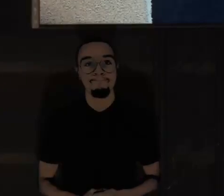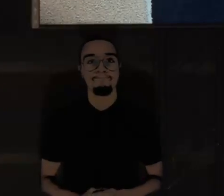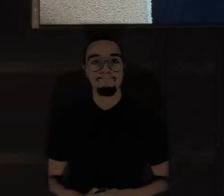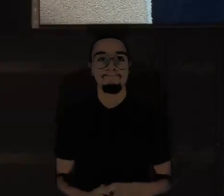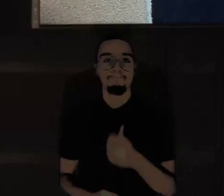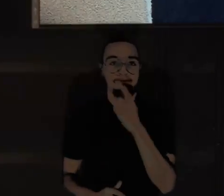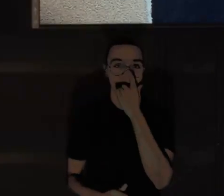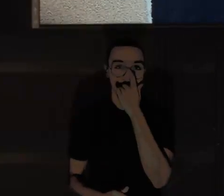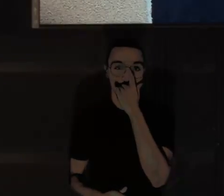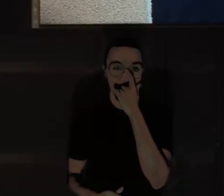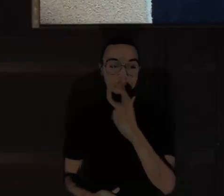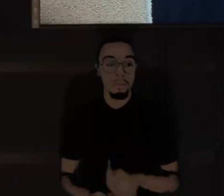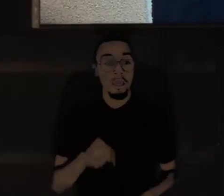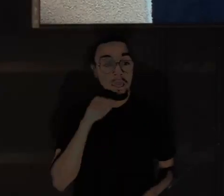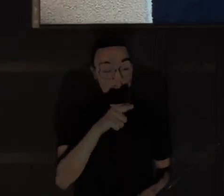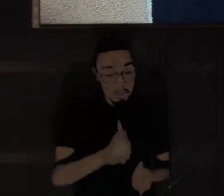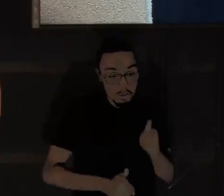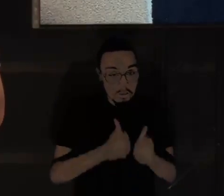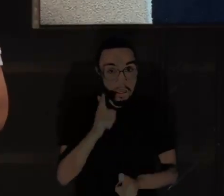tempo bem relevante.